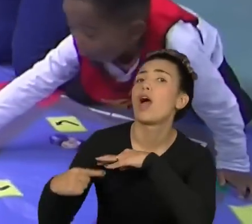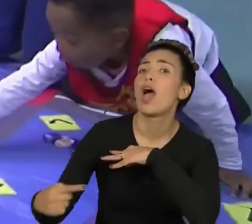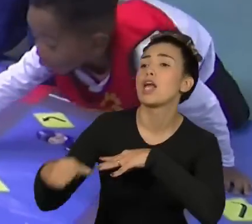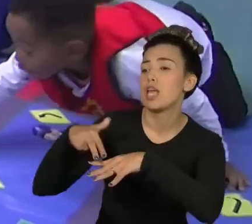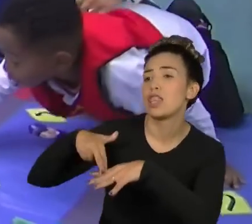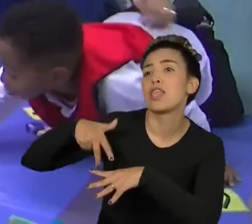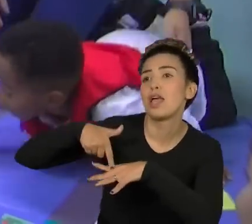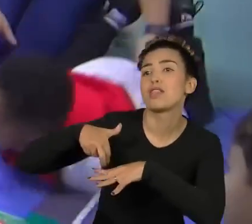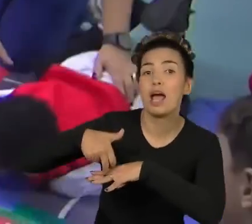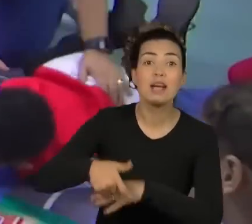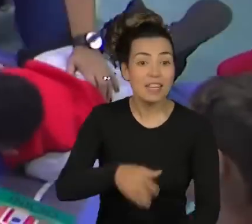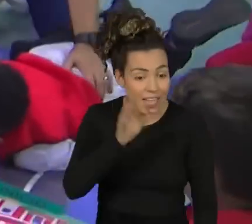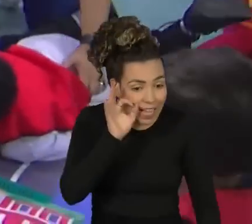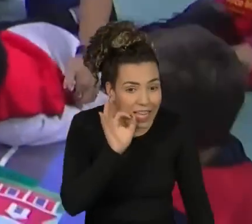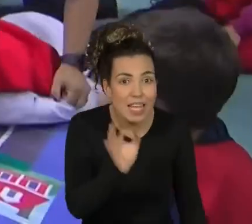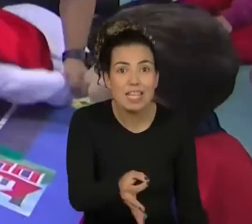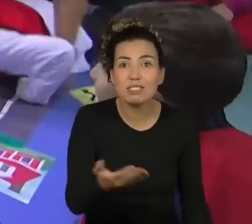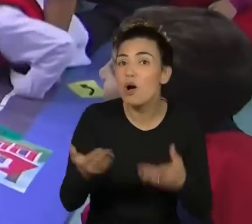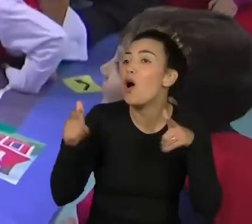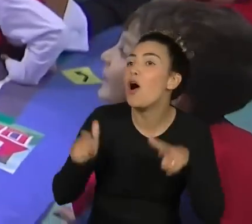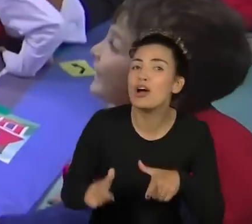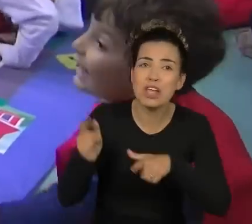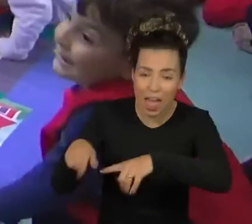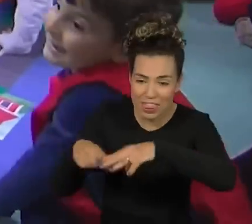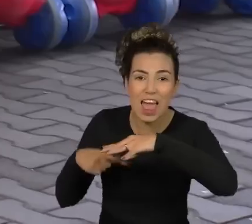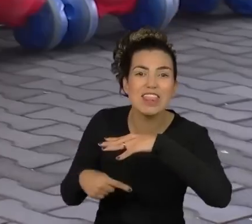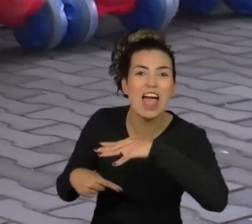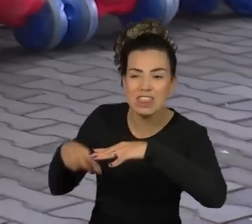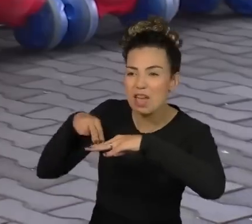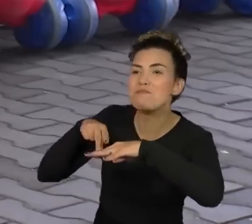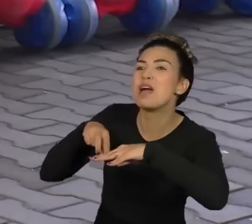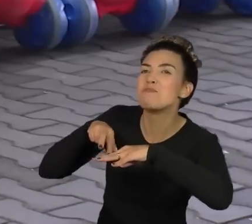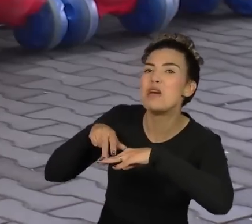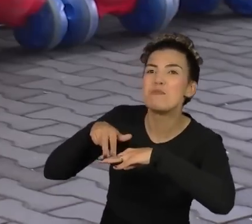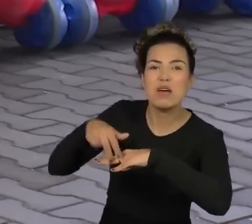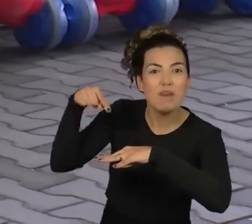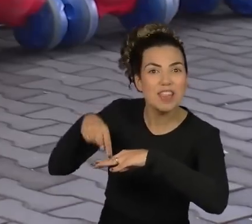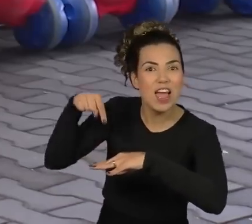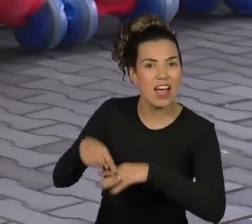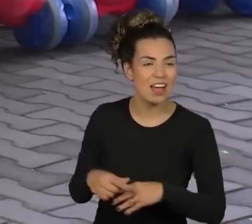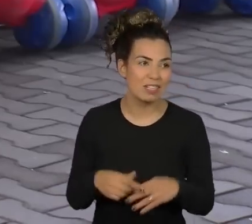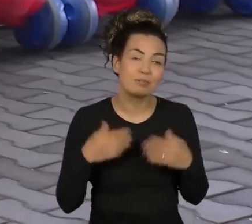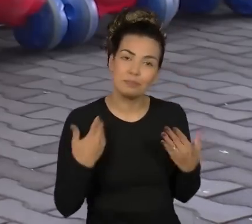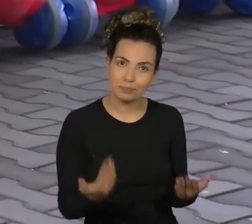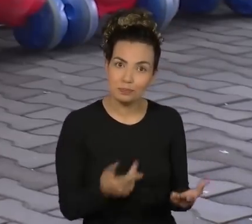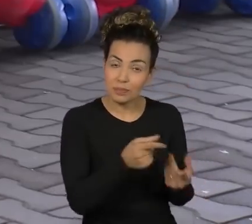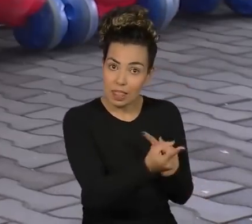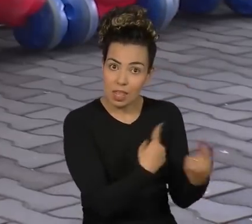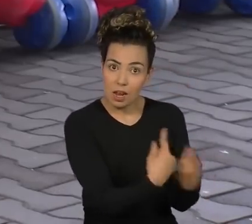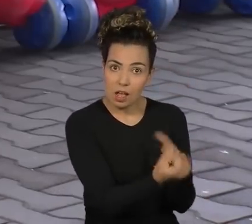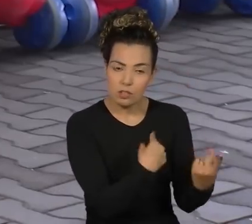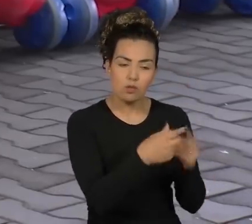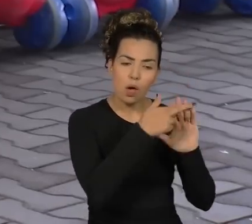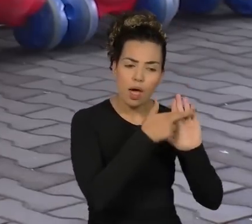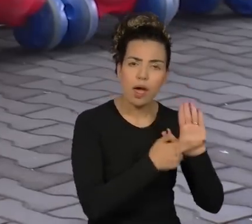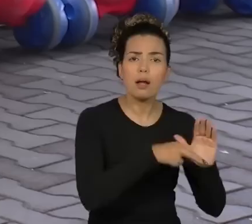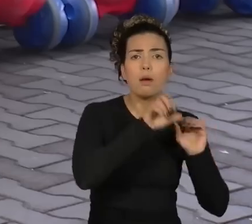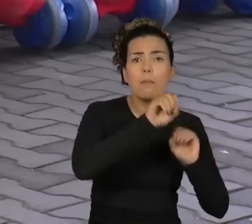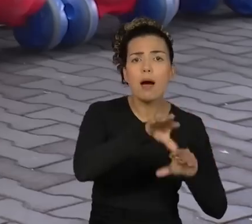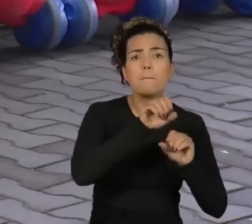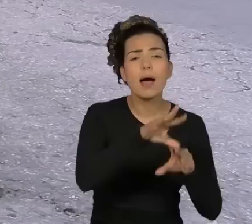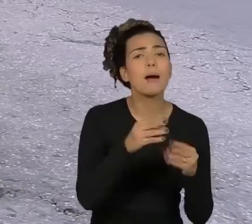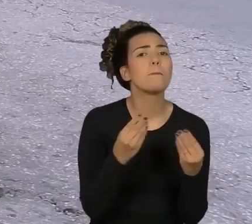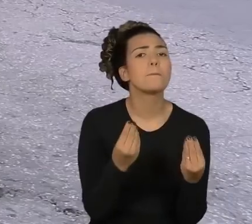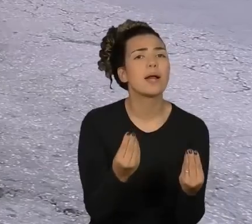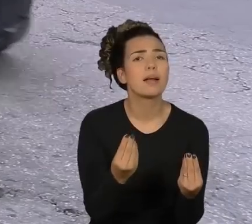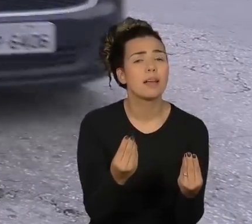Muito bem. Aonde, Gu? O projeto Segurança no Trânsito, ele foi criado porque nós temos